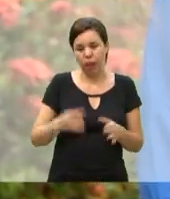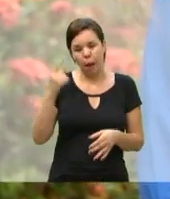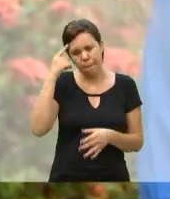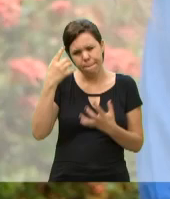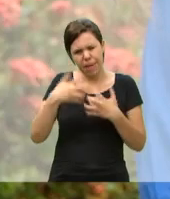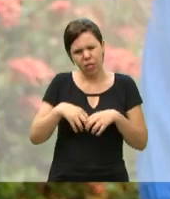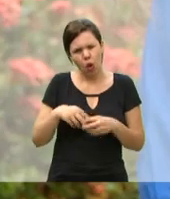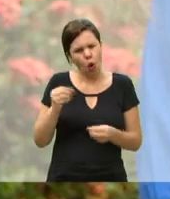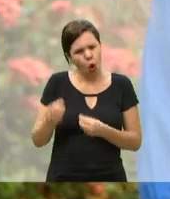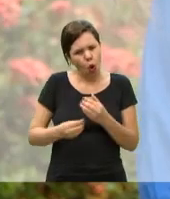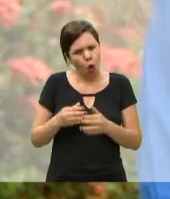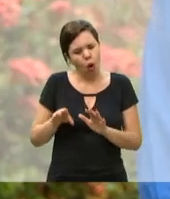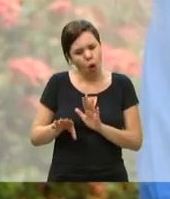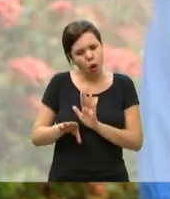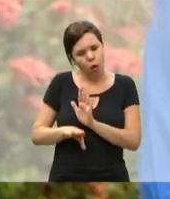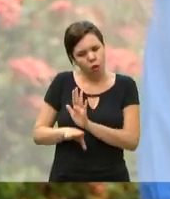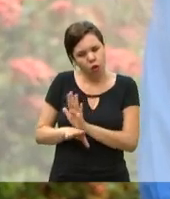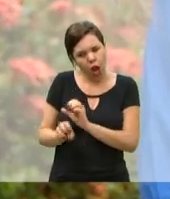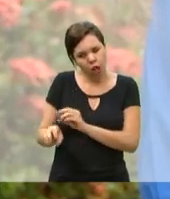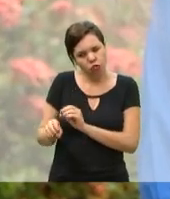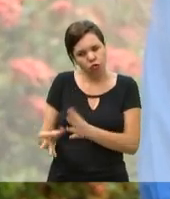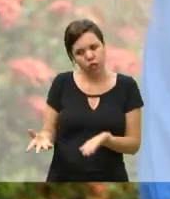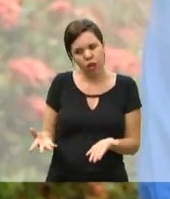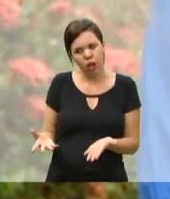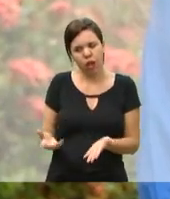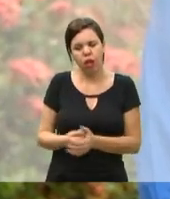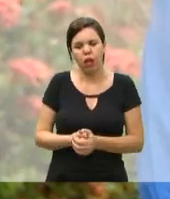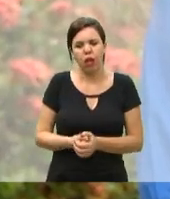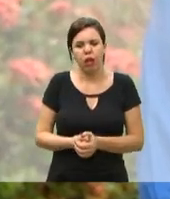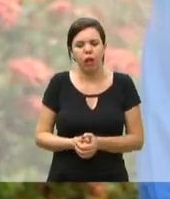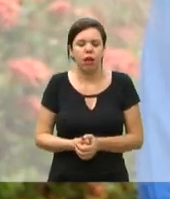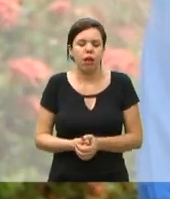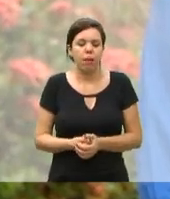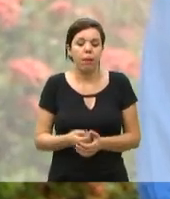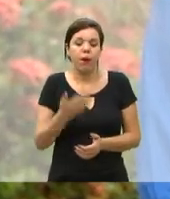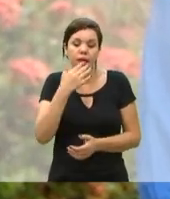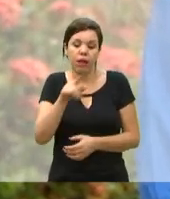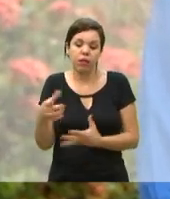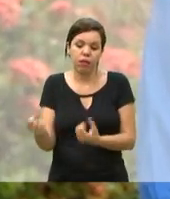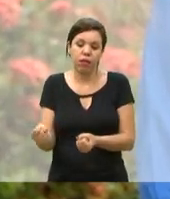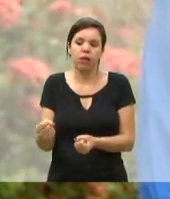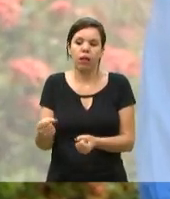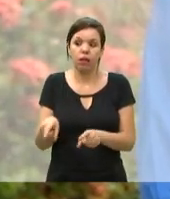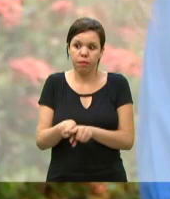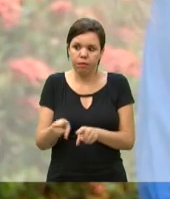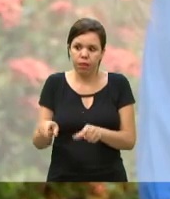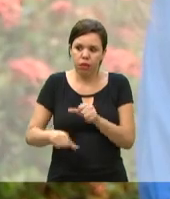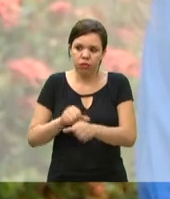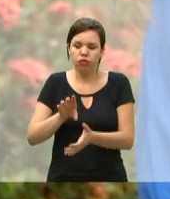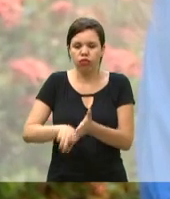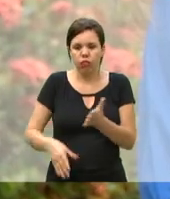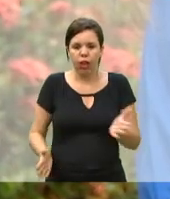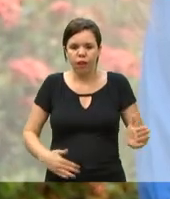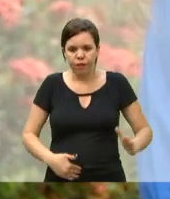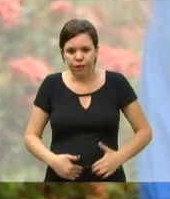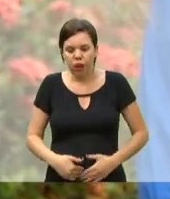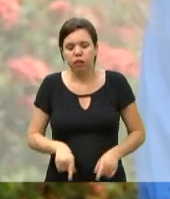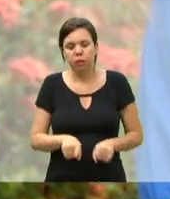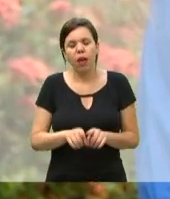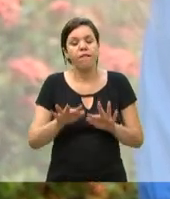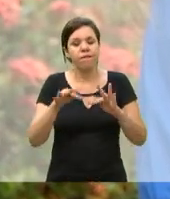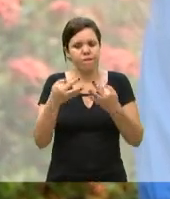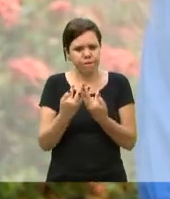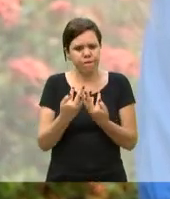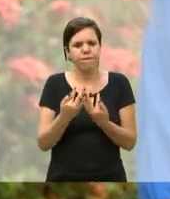no desenvolvimento mesmo humano. Então isso quer dizer que a família, ela vai ser efetiva